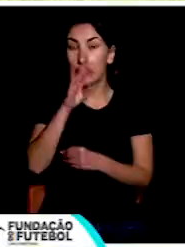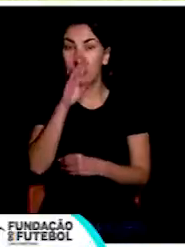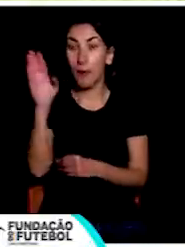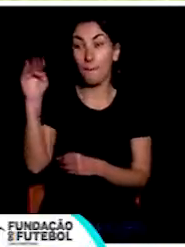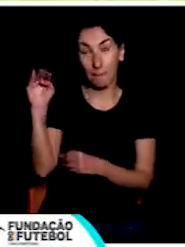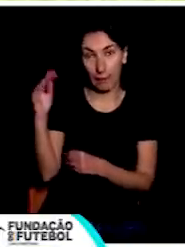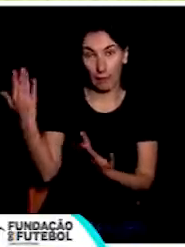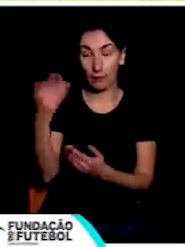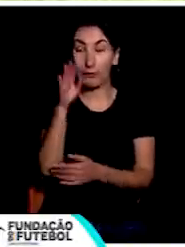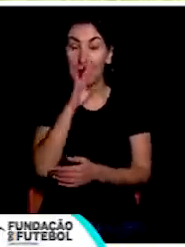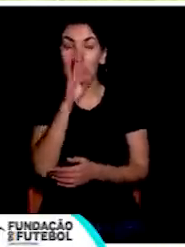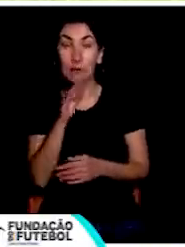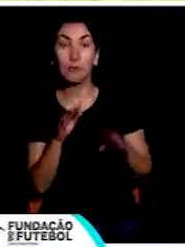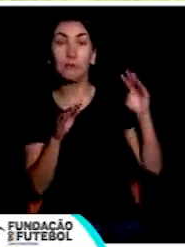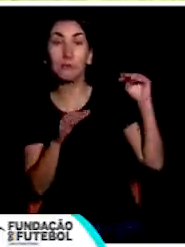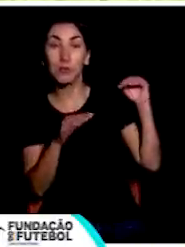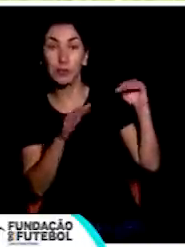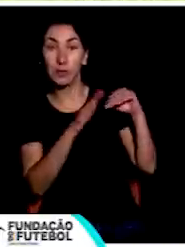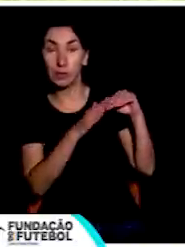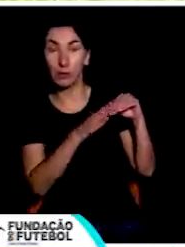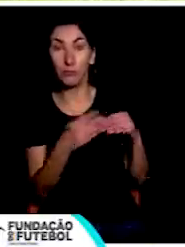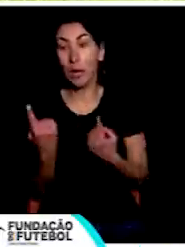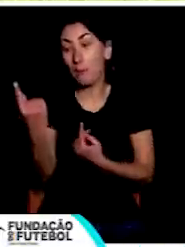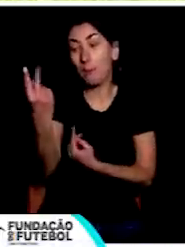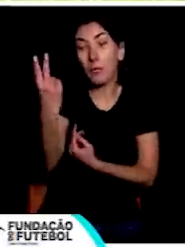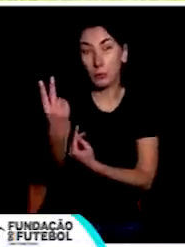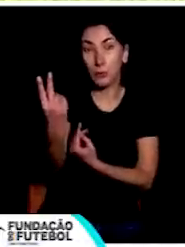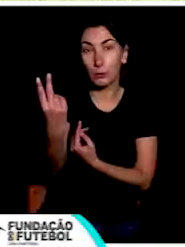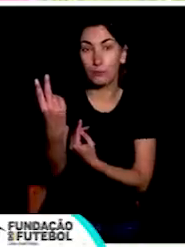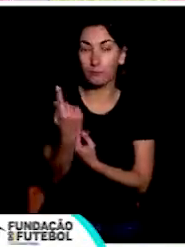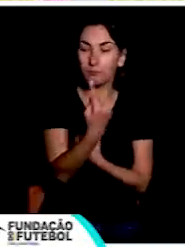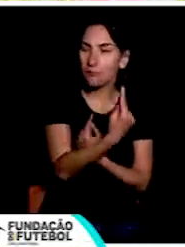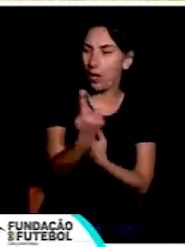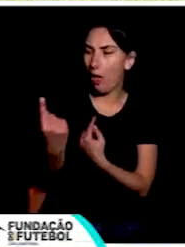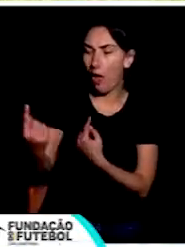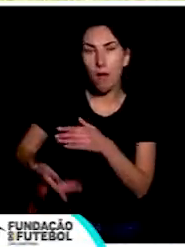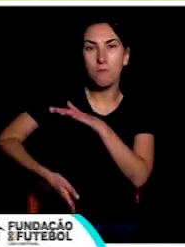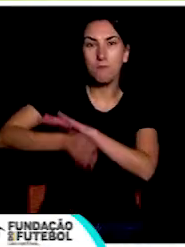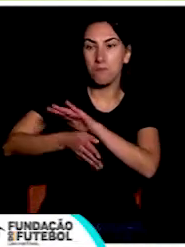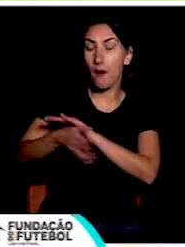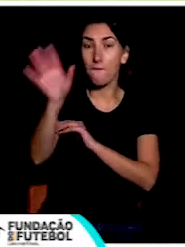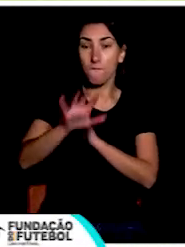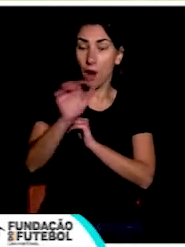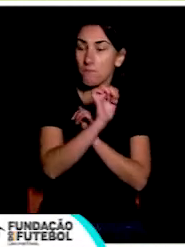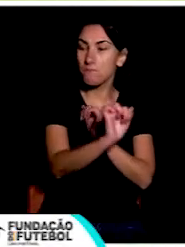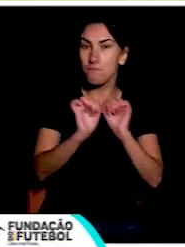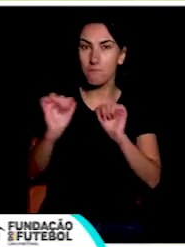homem. Regra geral, se for o pé direito. Se for o pé esquerdo, vai passar entre o primeiro e o segundo. Cada batedor tem seu